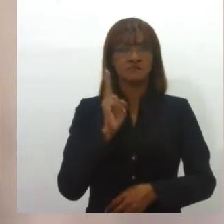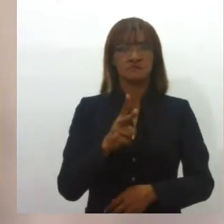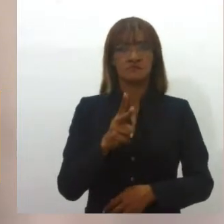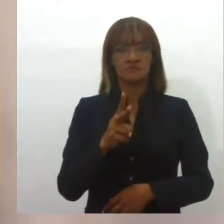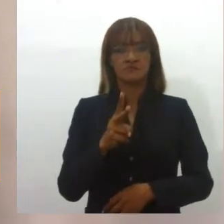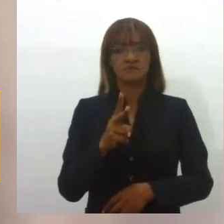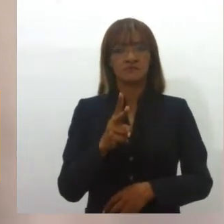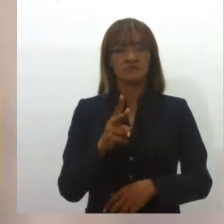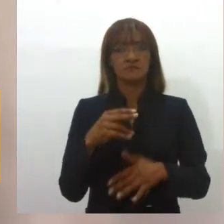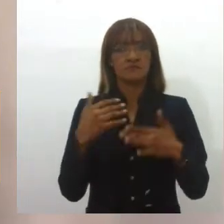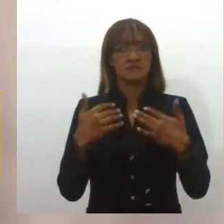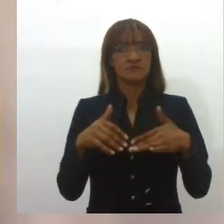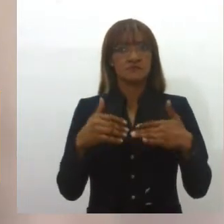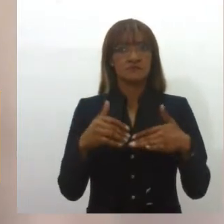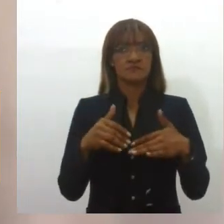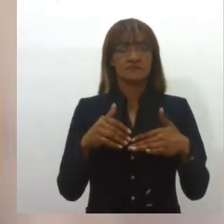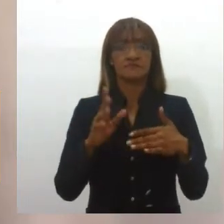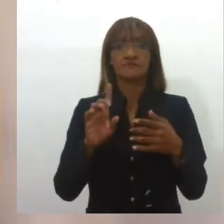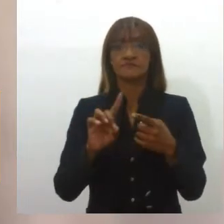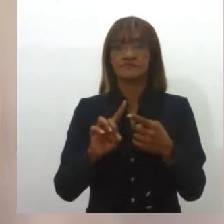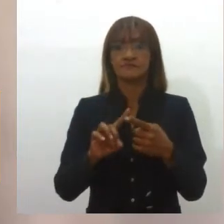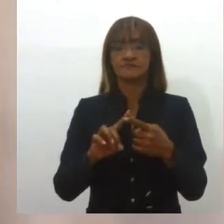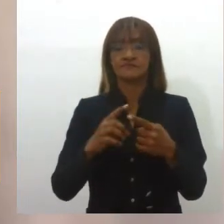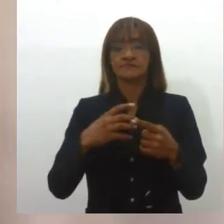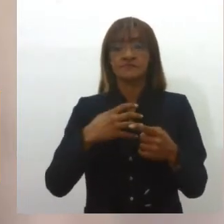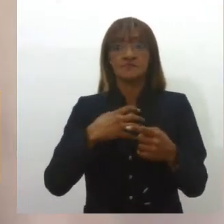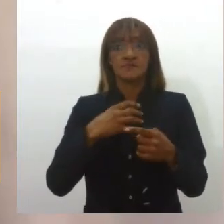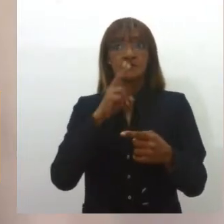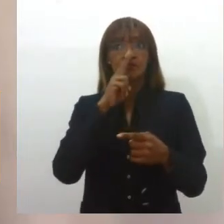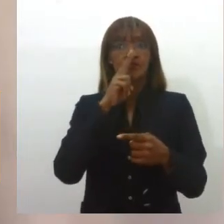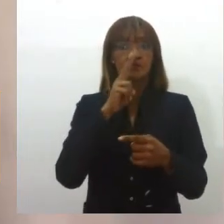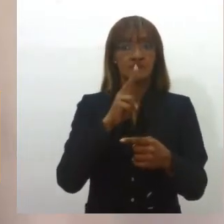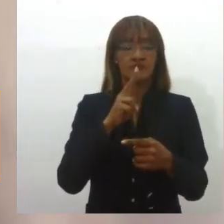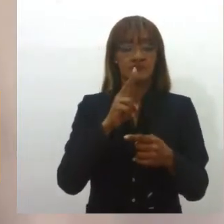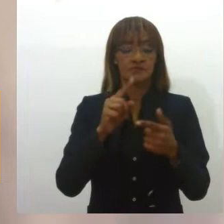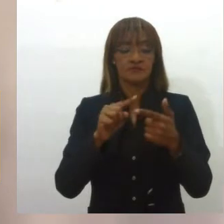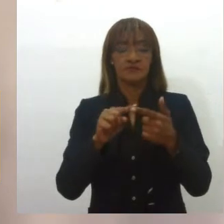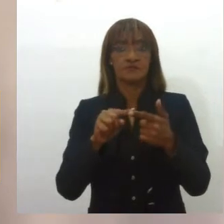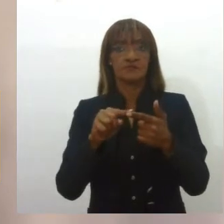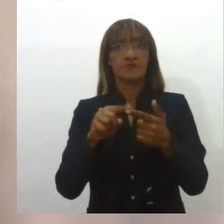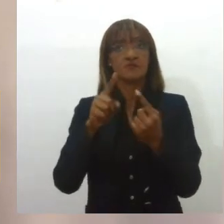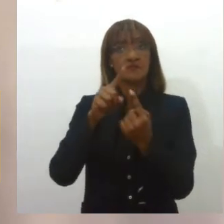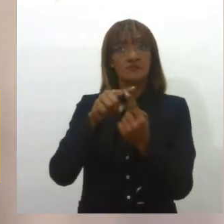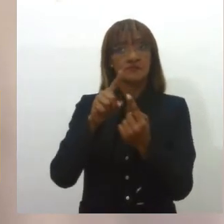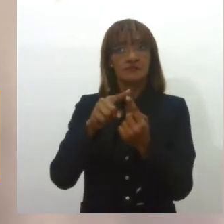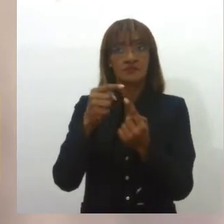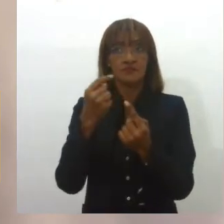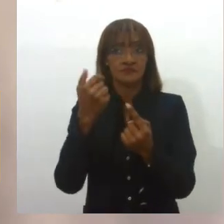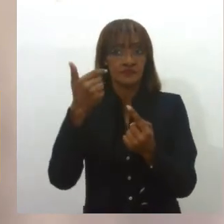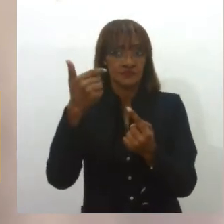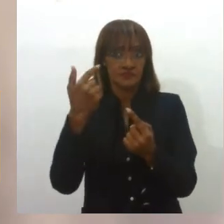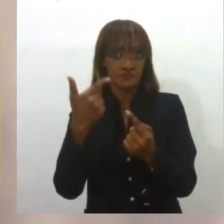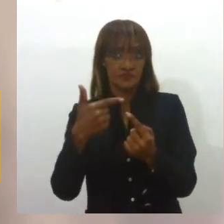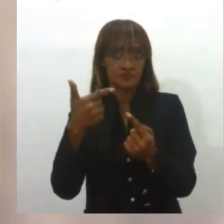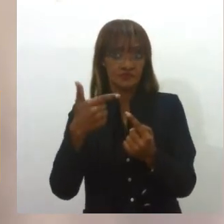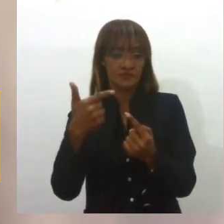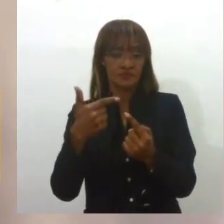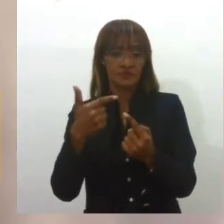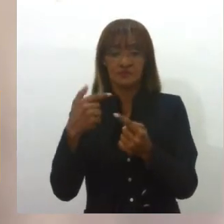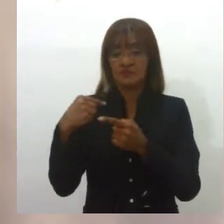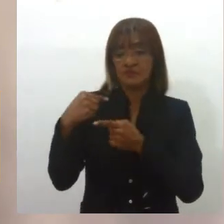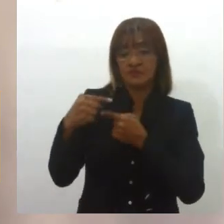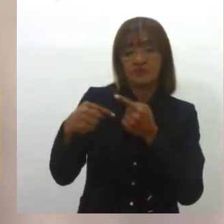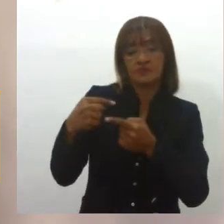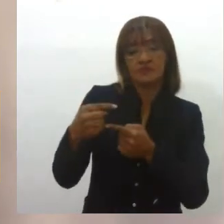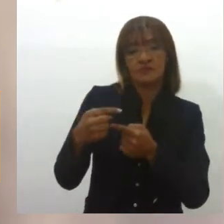do pâncreas. Ele tem sintomas mais expressivos. O diabetes tipo 2, que geralmente é de origem hereditária, que aparece